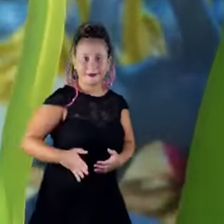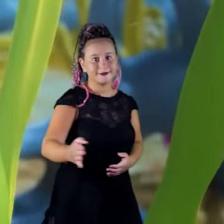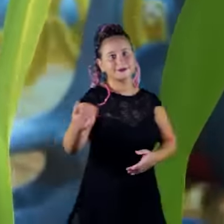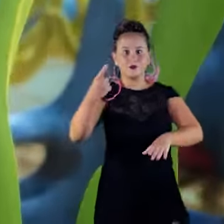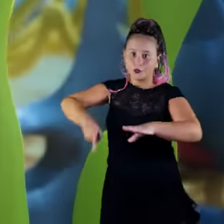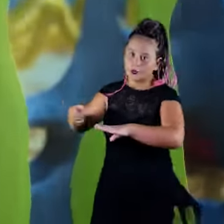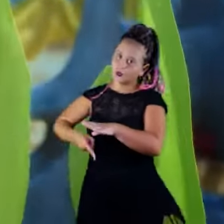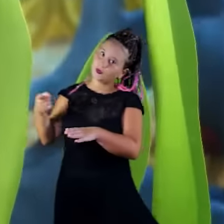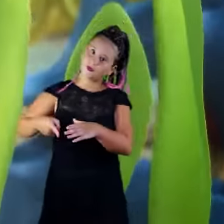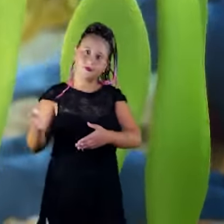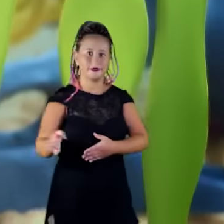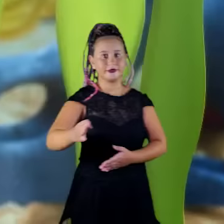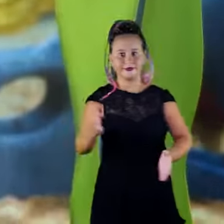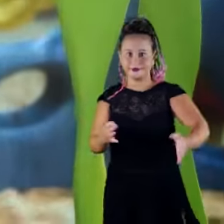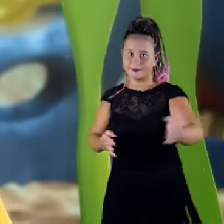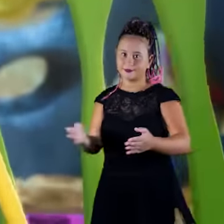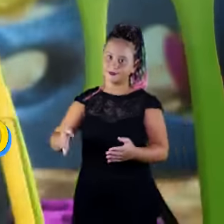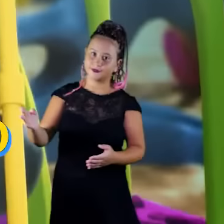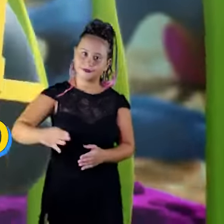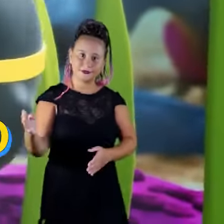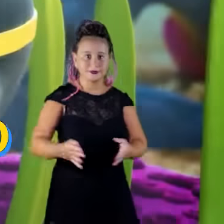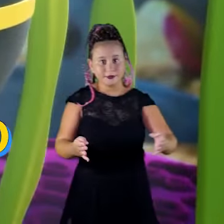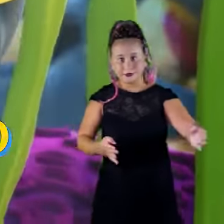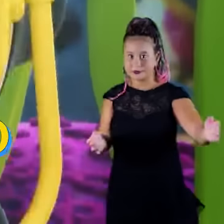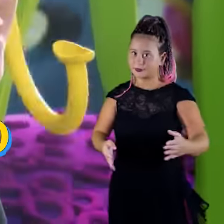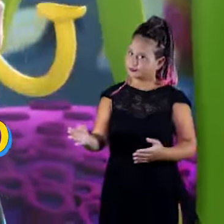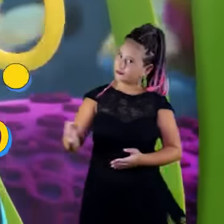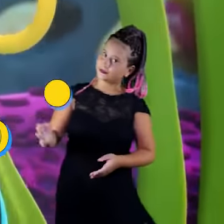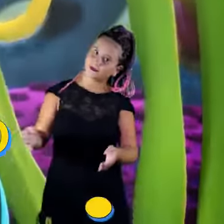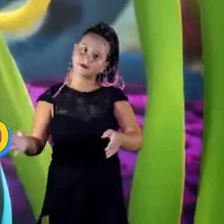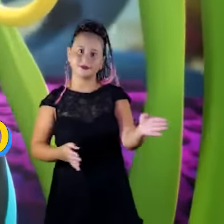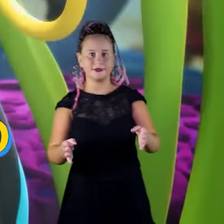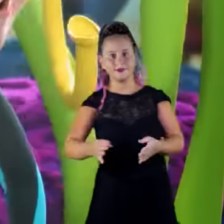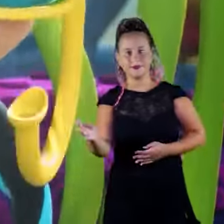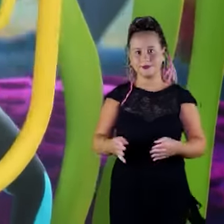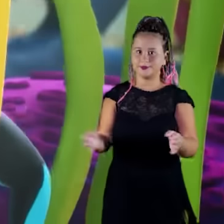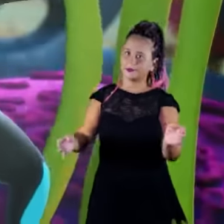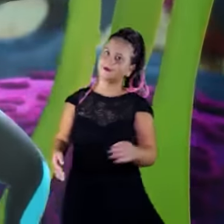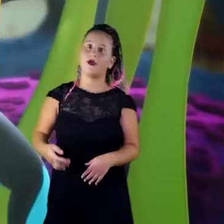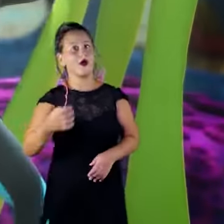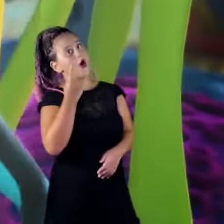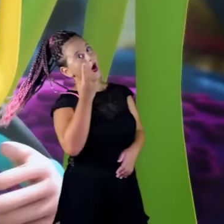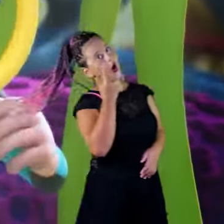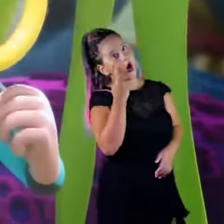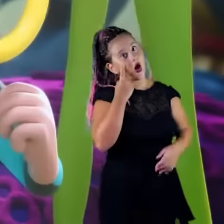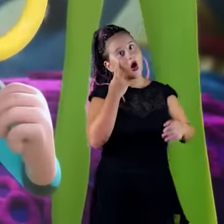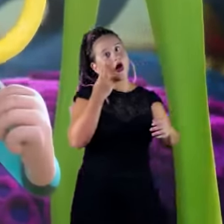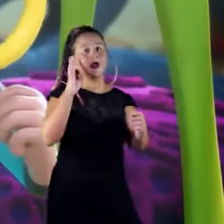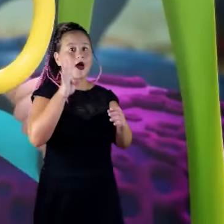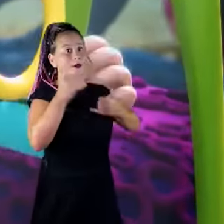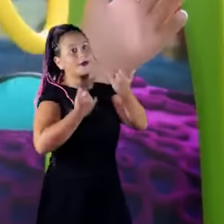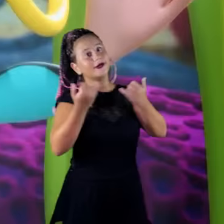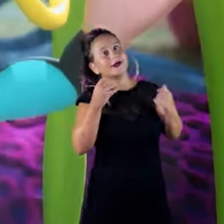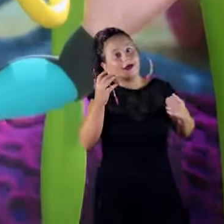o fundo vão. Vejam como brincam, bem cuidados eles estão. Olha que legal! Tem um monte